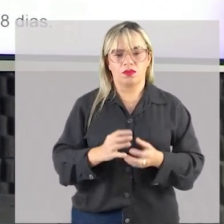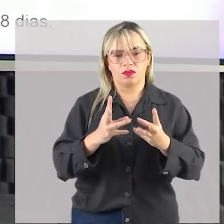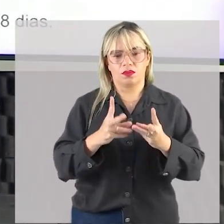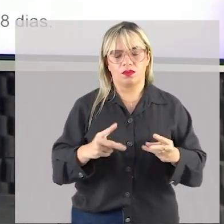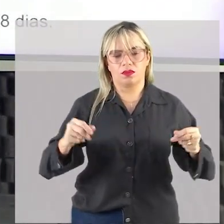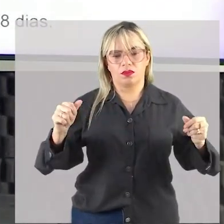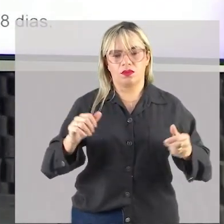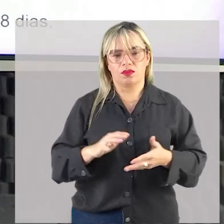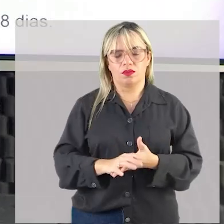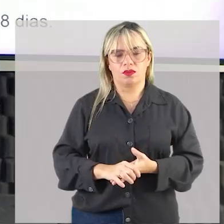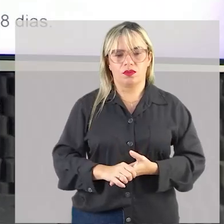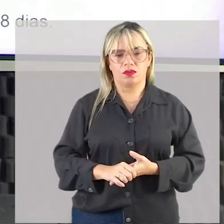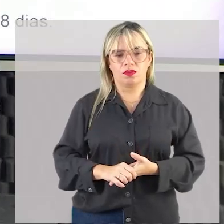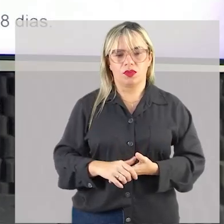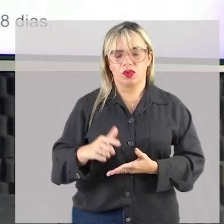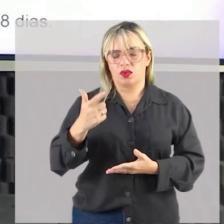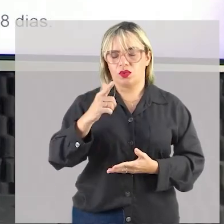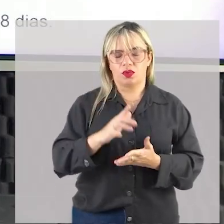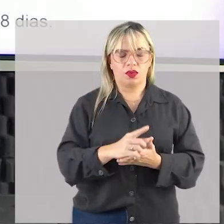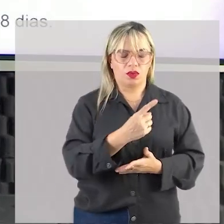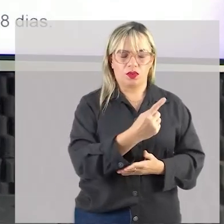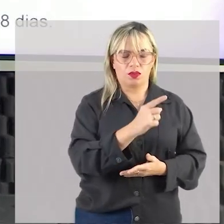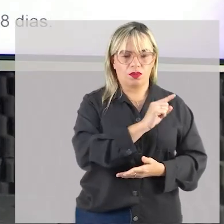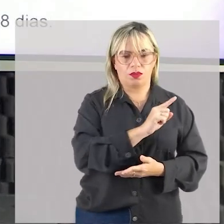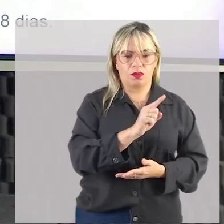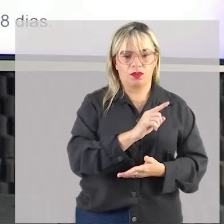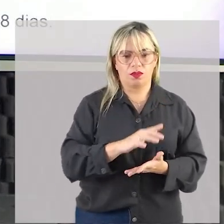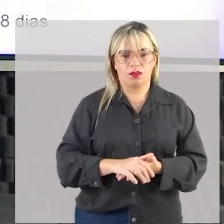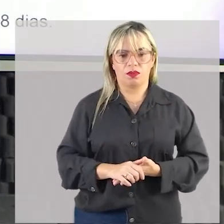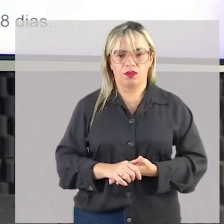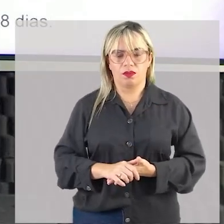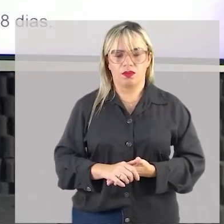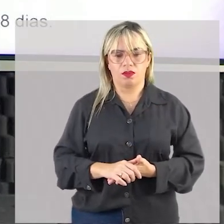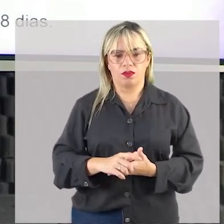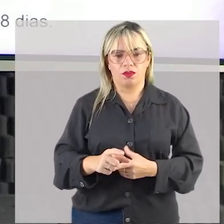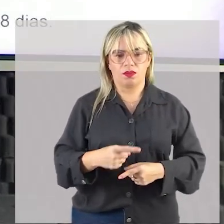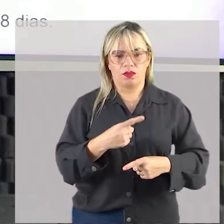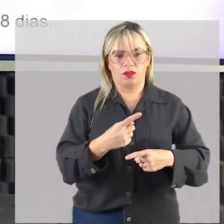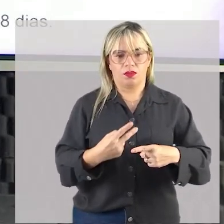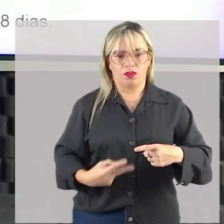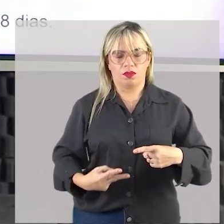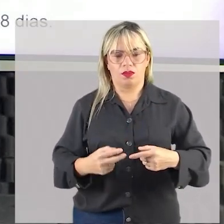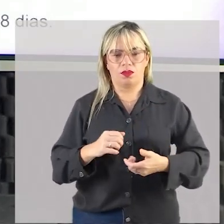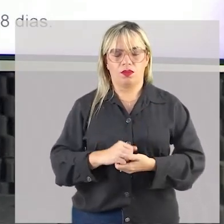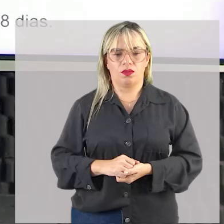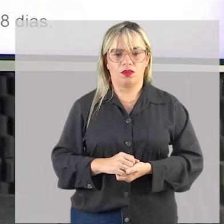Depois que se passam 8 dias, eu não tenho mais o inteiro, eu só tenho metade.